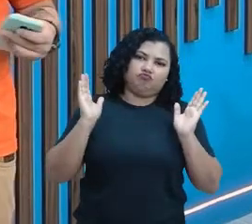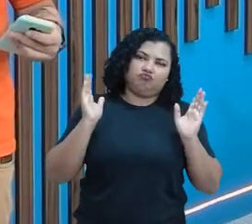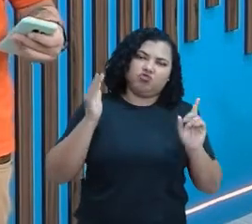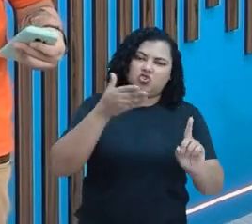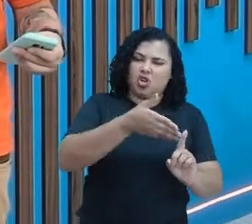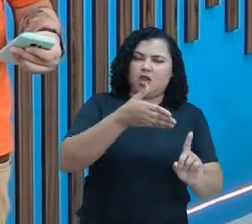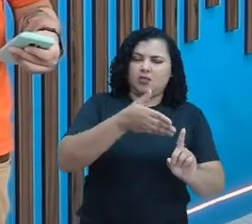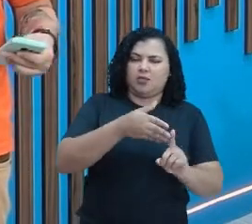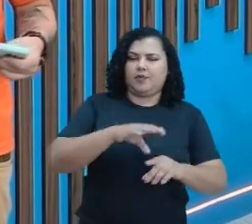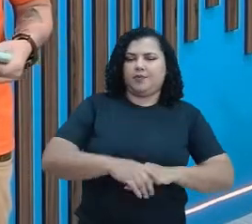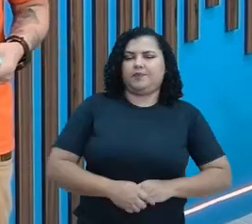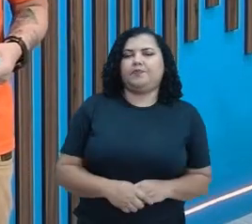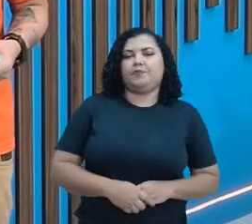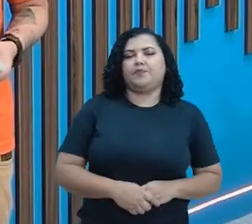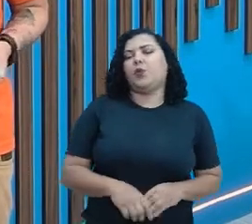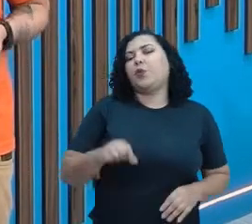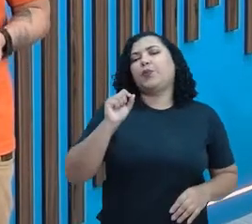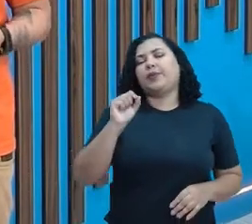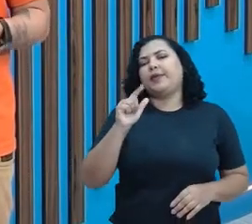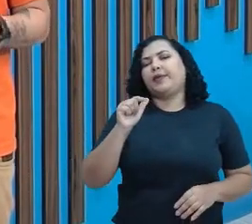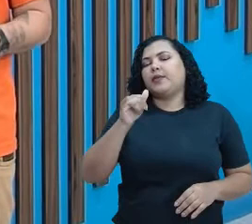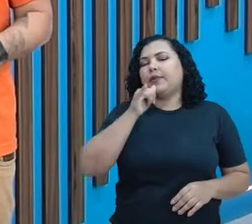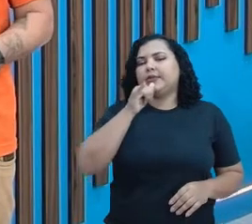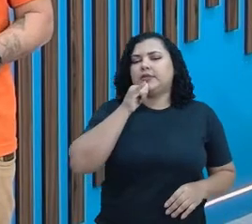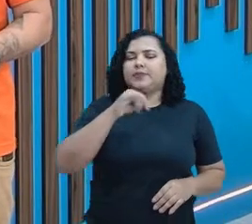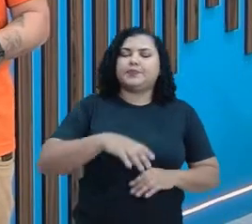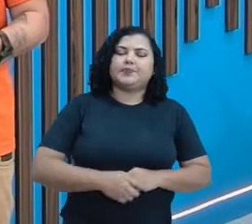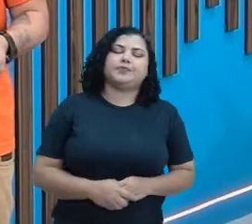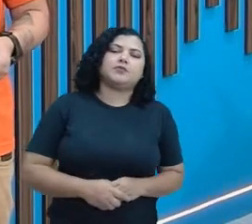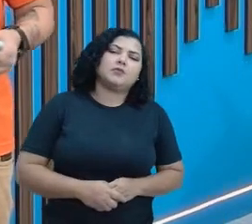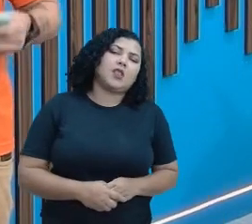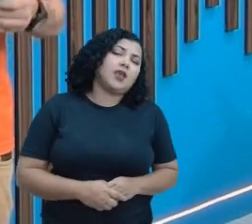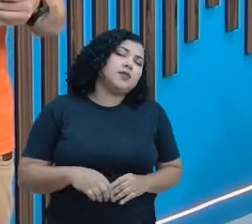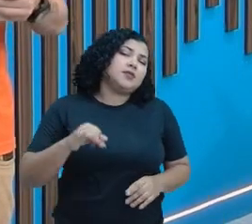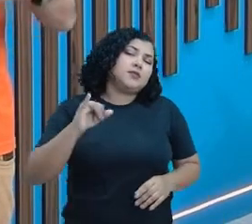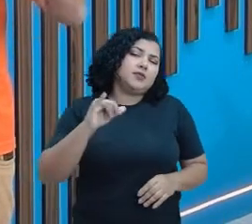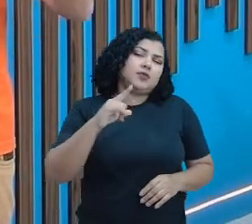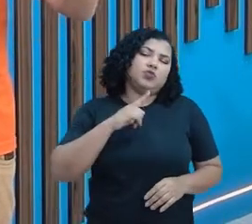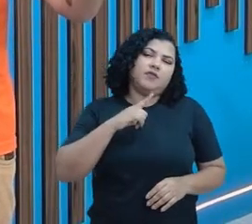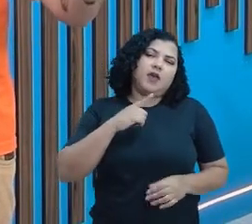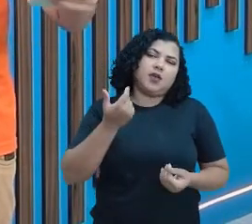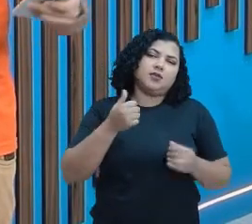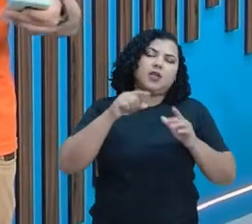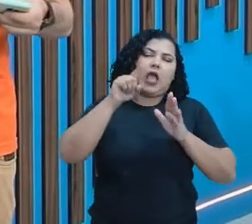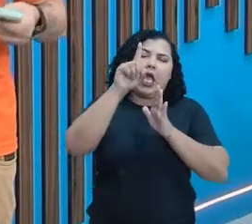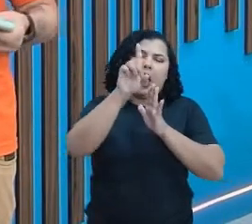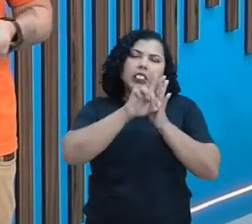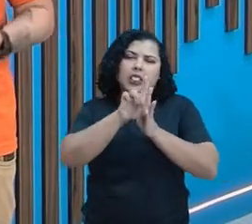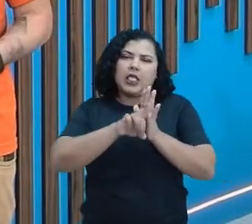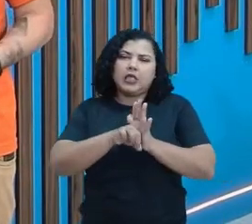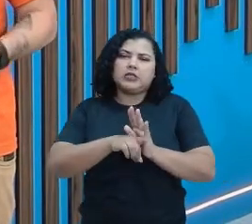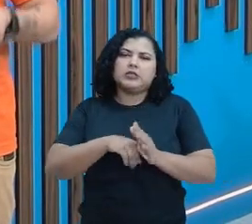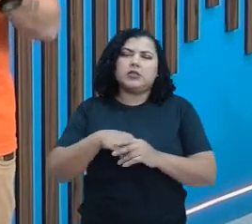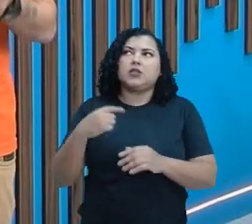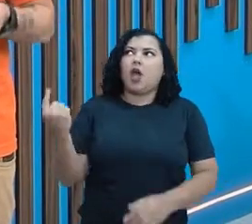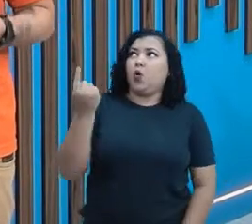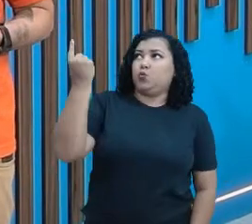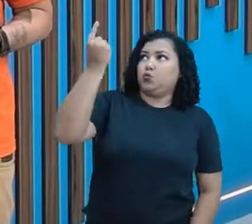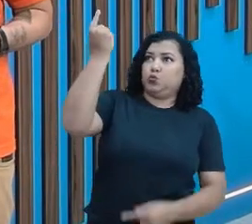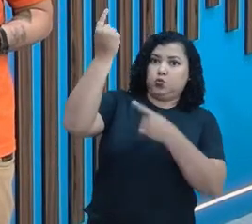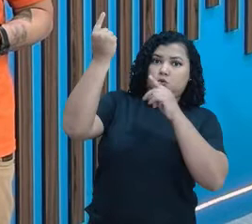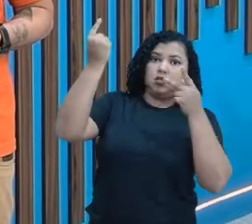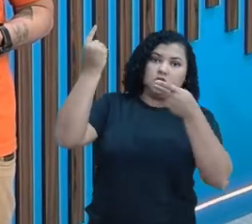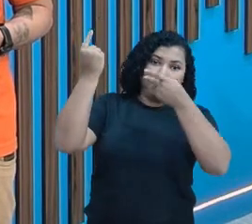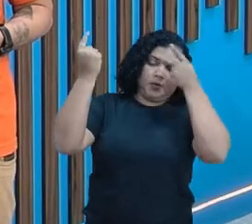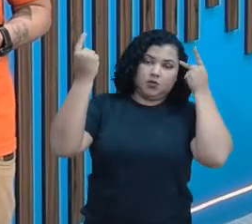com o fenômeno analisado. O que seria isso? Por exemplo, se eu estivesse analisando a altura de algumas pessoas, o comprimento dessas